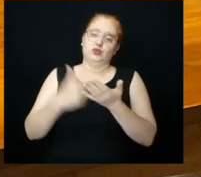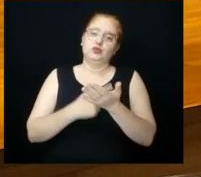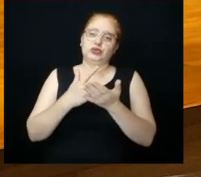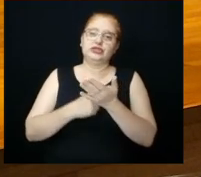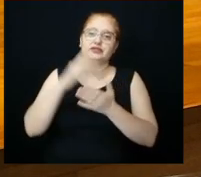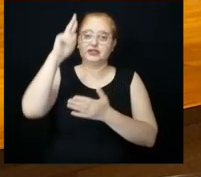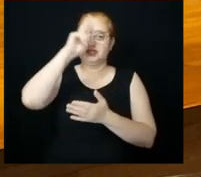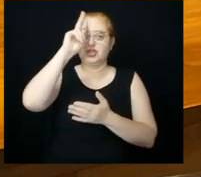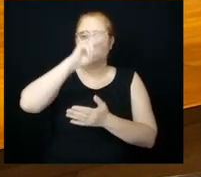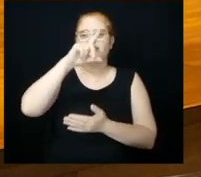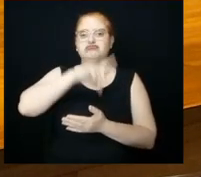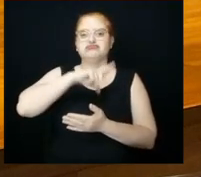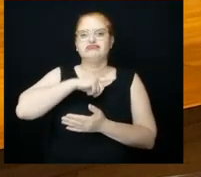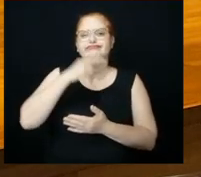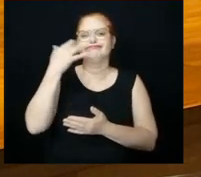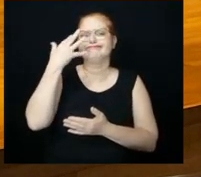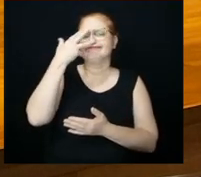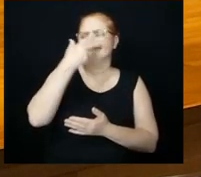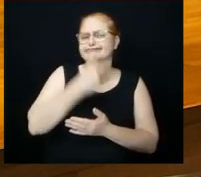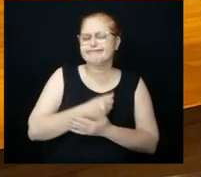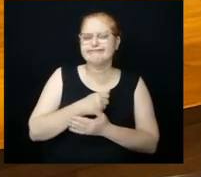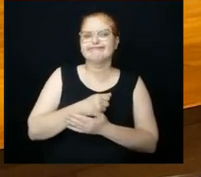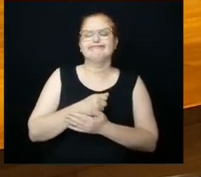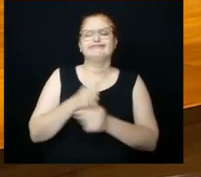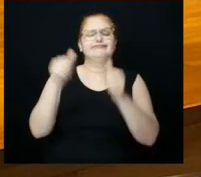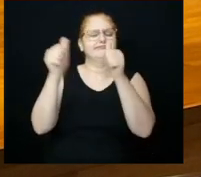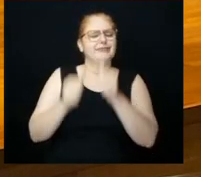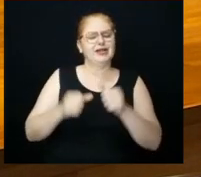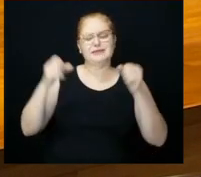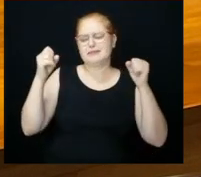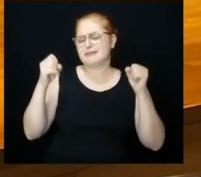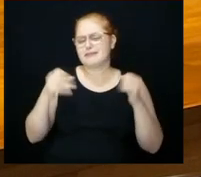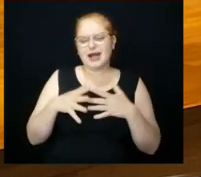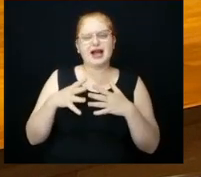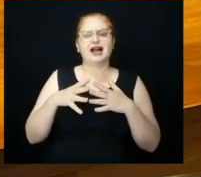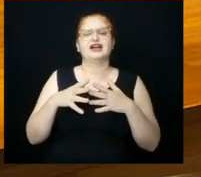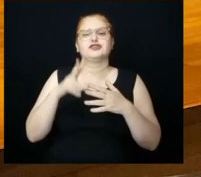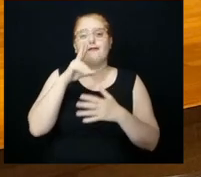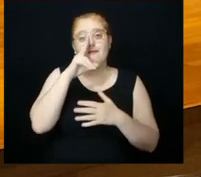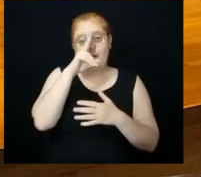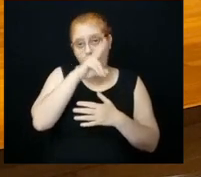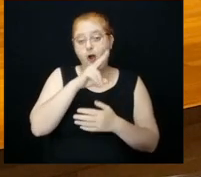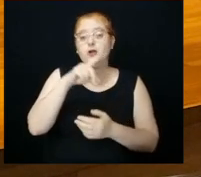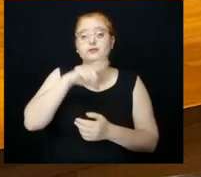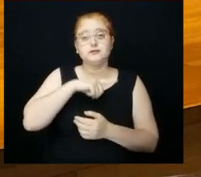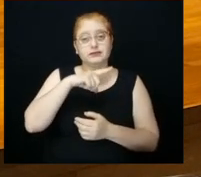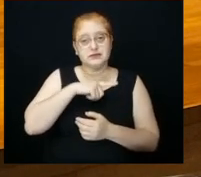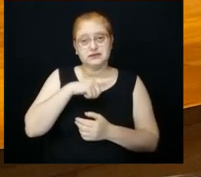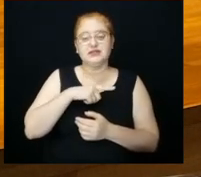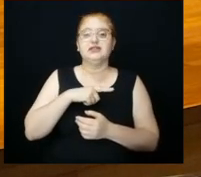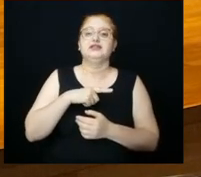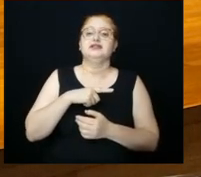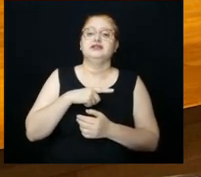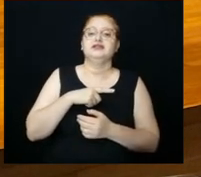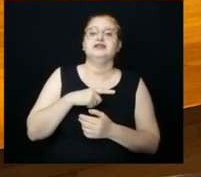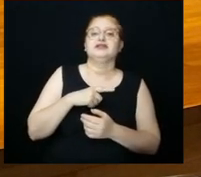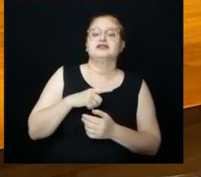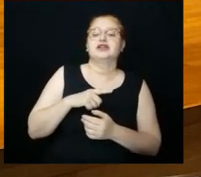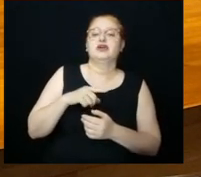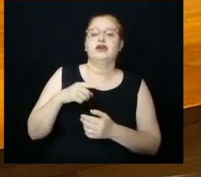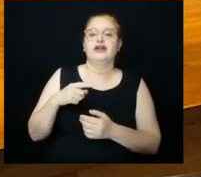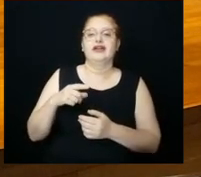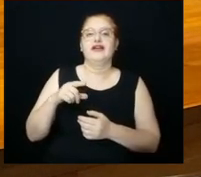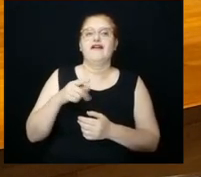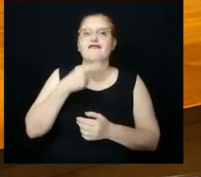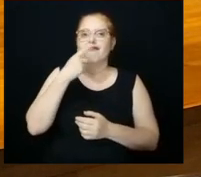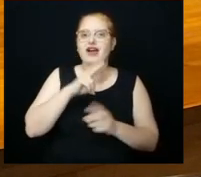as histórias têm uma beleza, né, tem imagens mágicas, tem imagens potentes, tem uma trama de realidade da